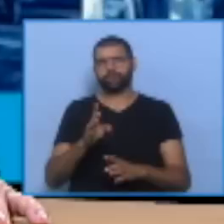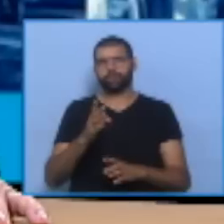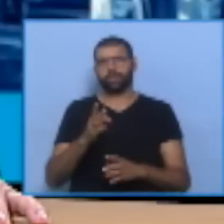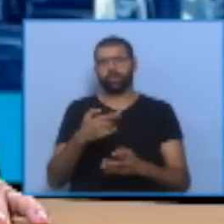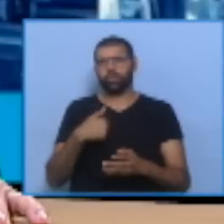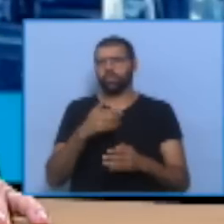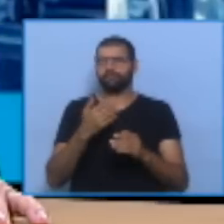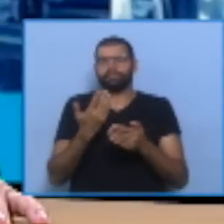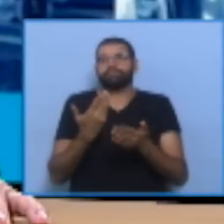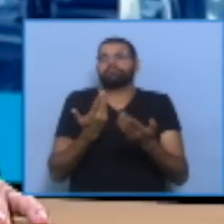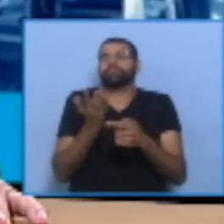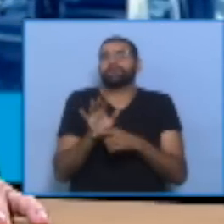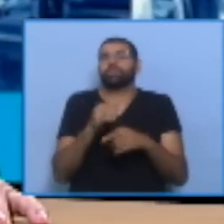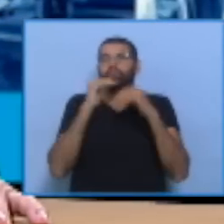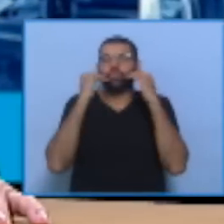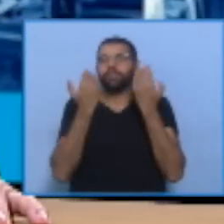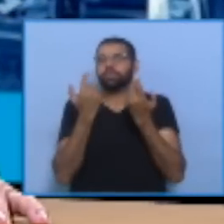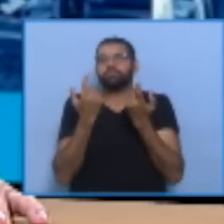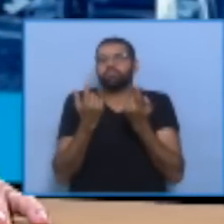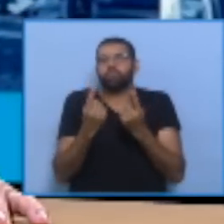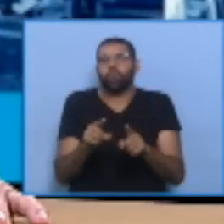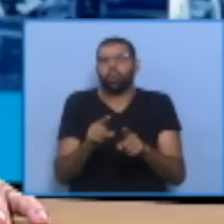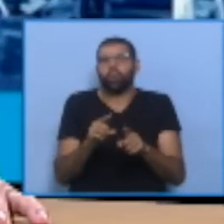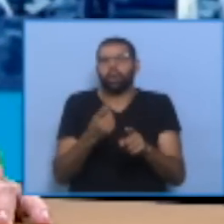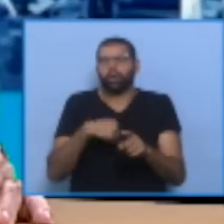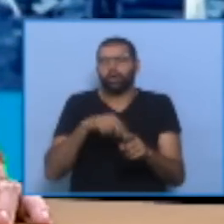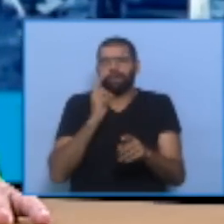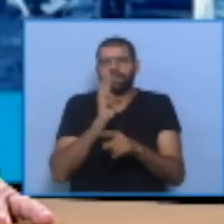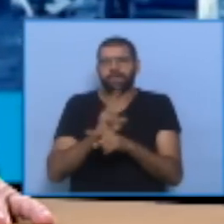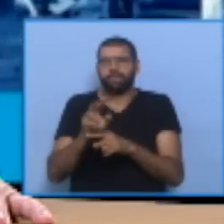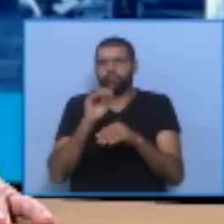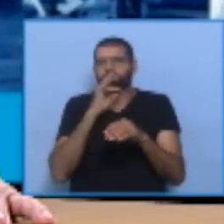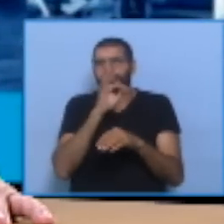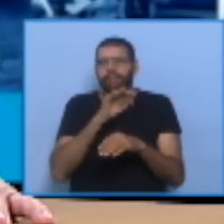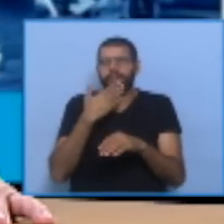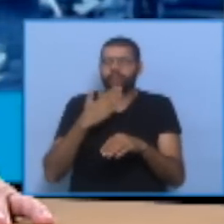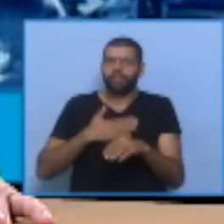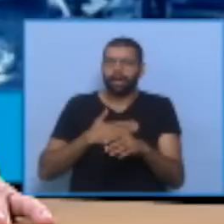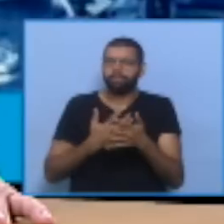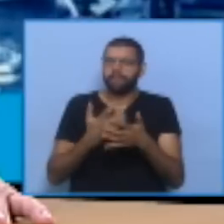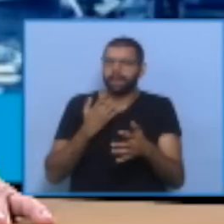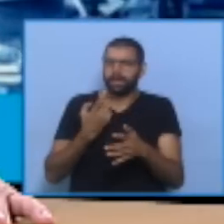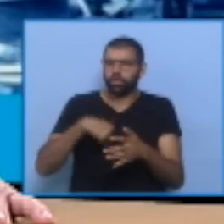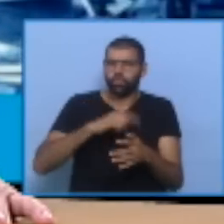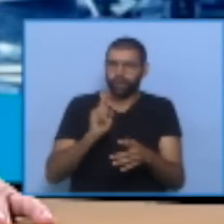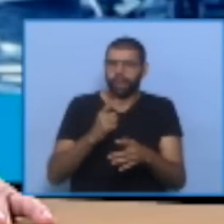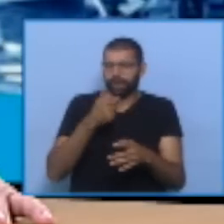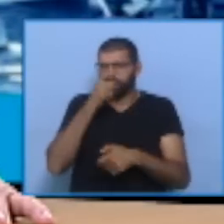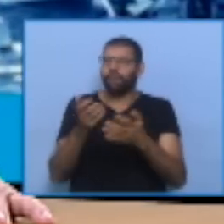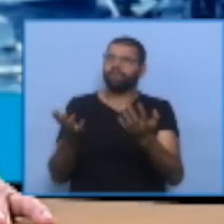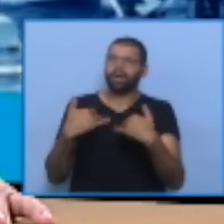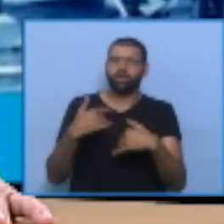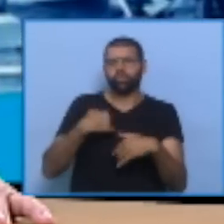com um sorriso, por vezes um sorriso, nós visitamos famílias e é isso que nos caracteriza. Nós não esperamos que as pessoas venham até